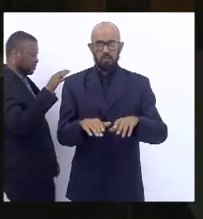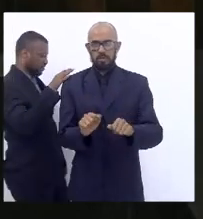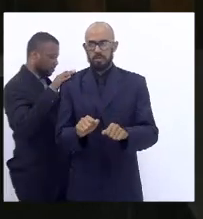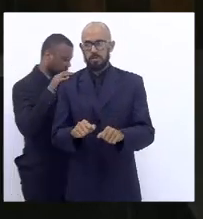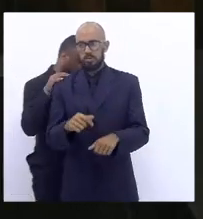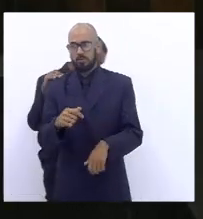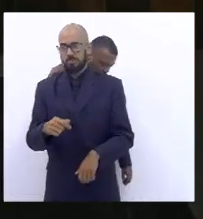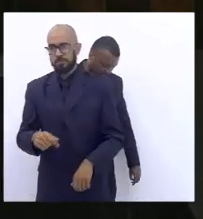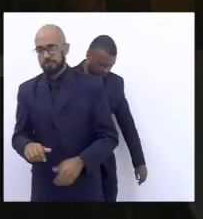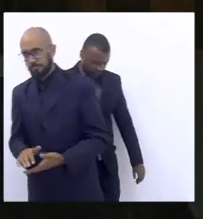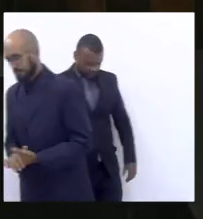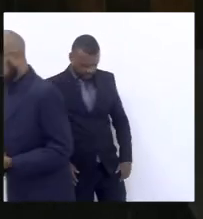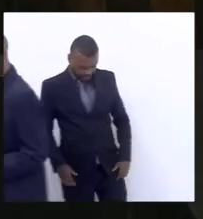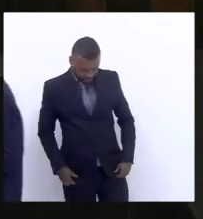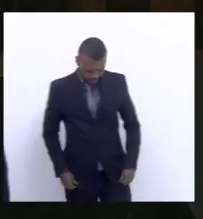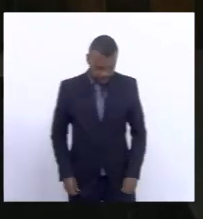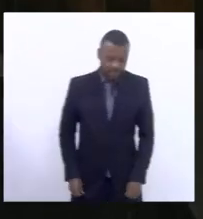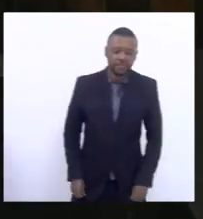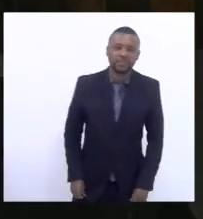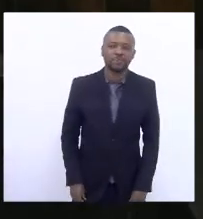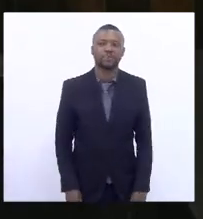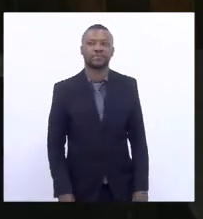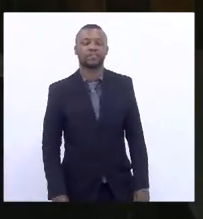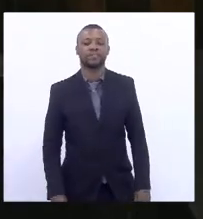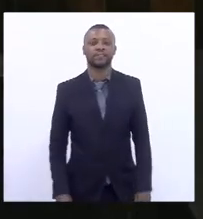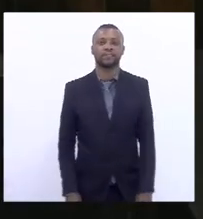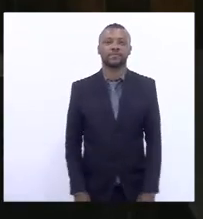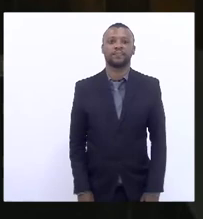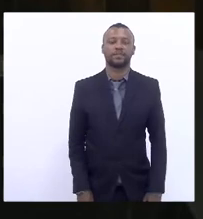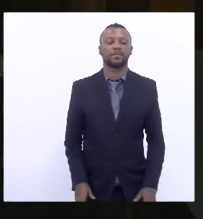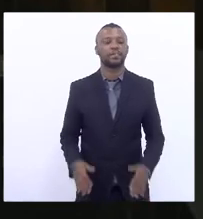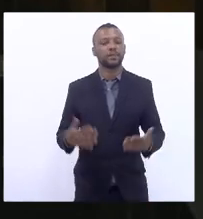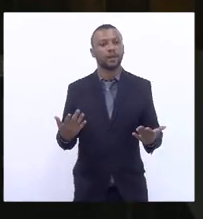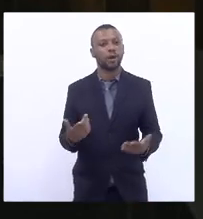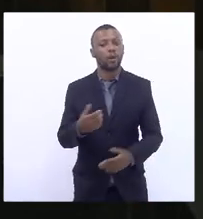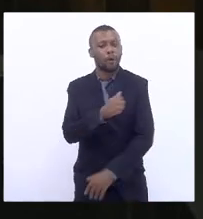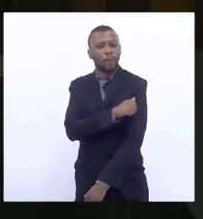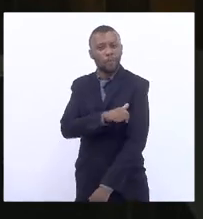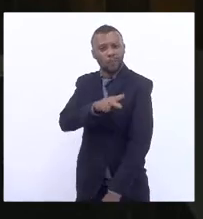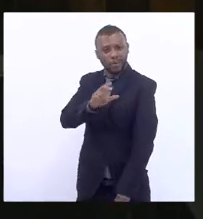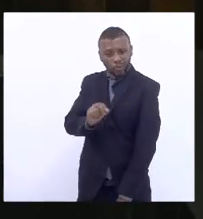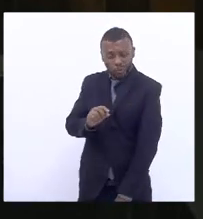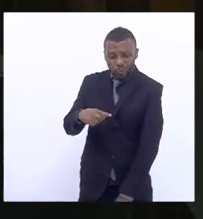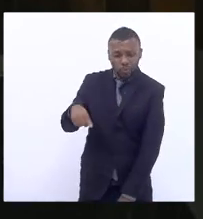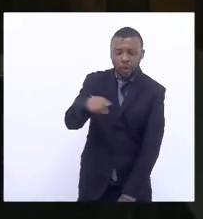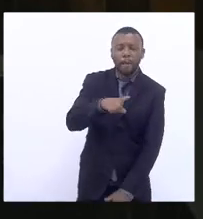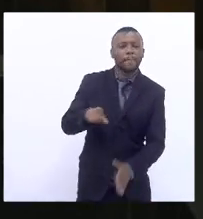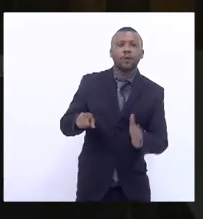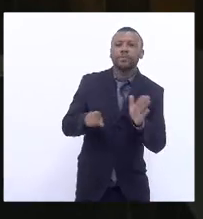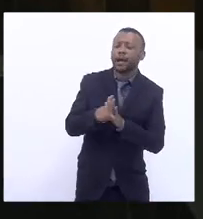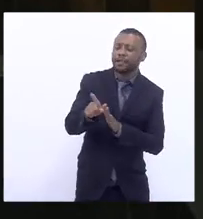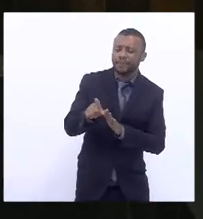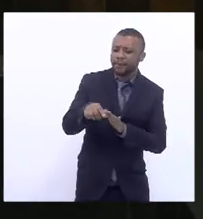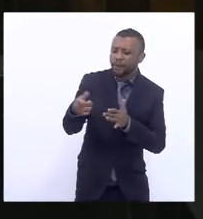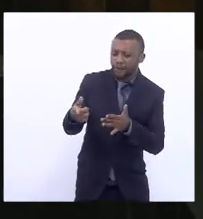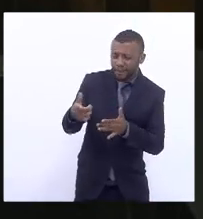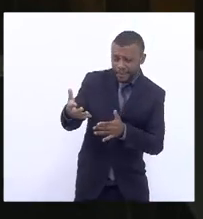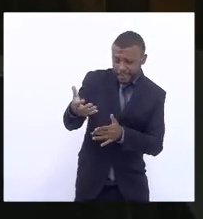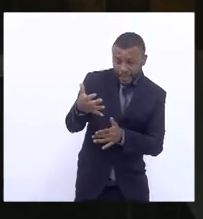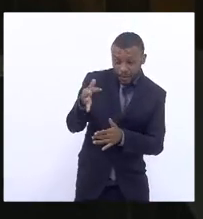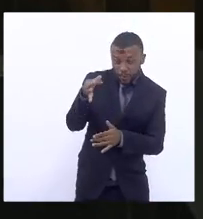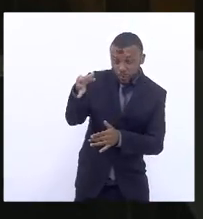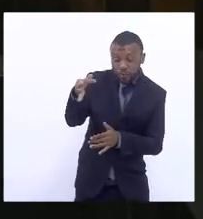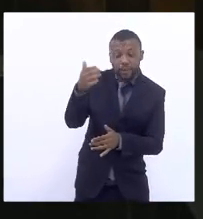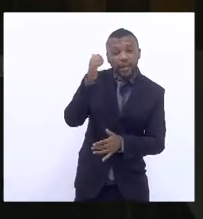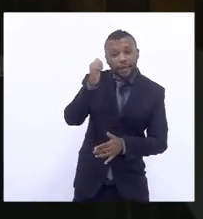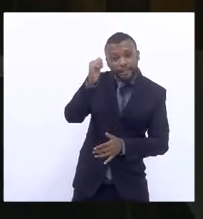de dar, ou nega. E eu perguntava para os meus alunos e alunas para que é que eles pretendiam fazer vestibular. Na época, não